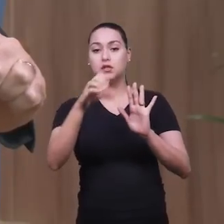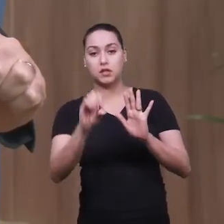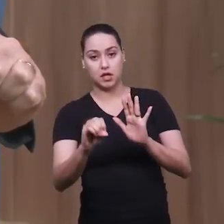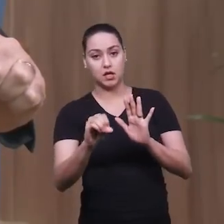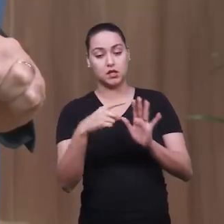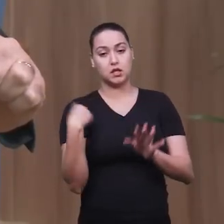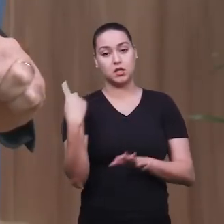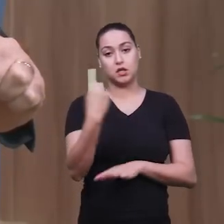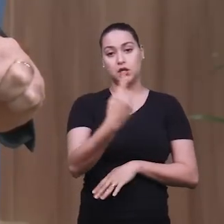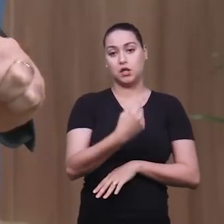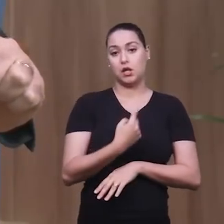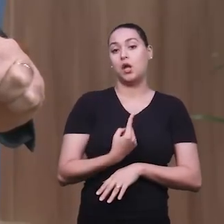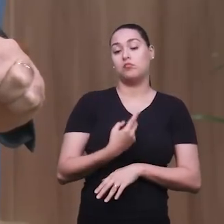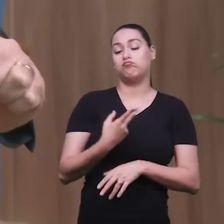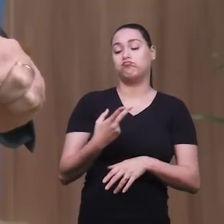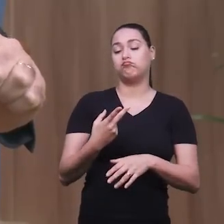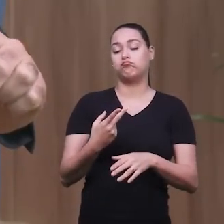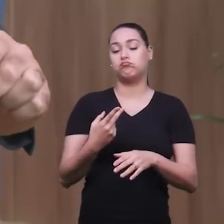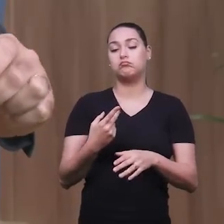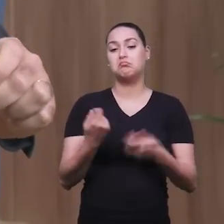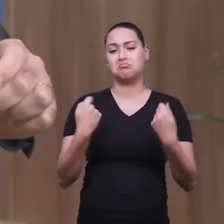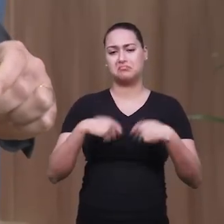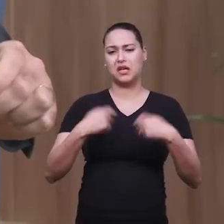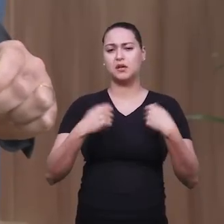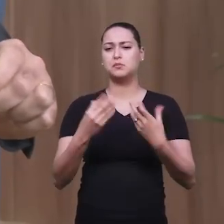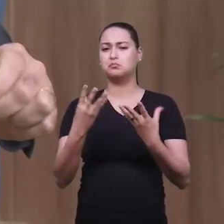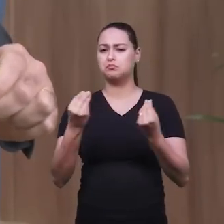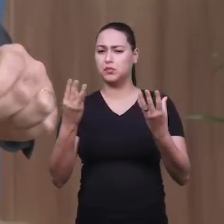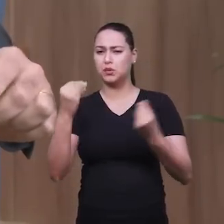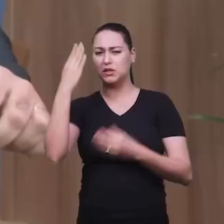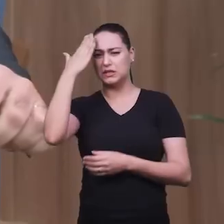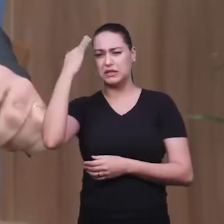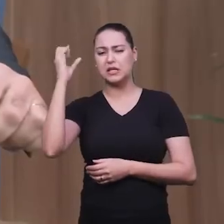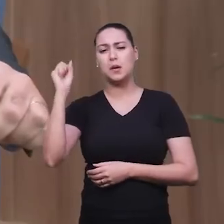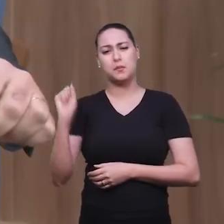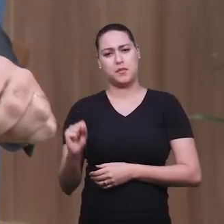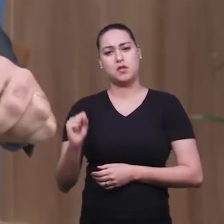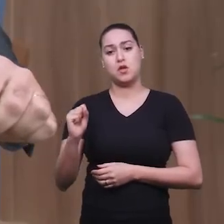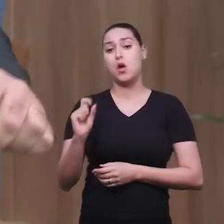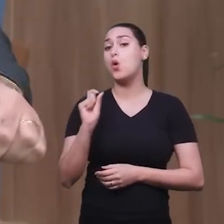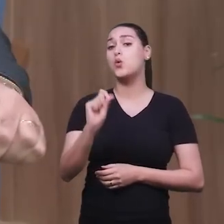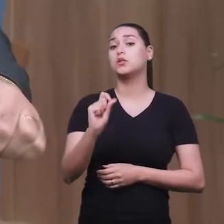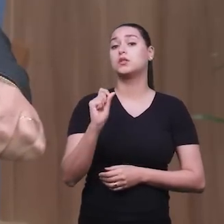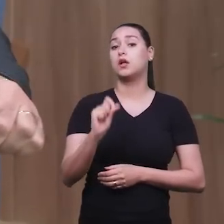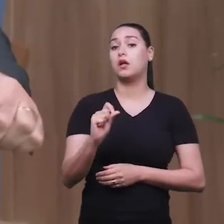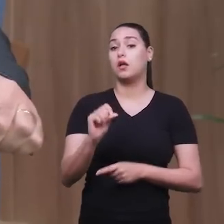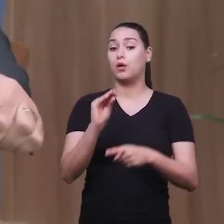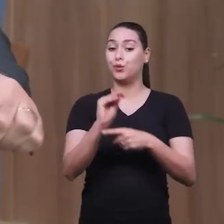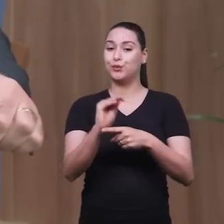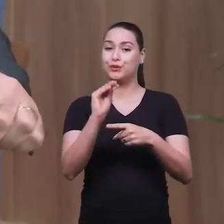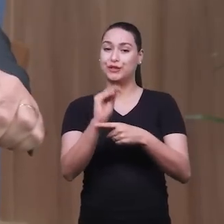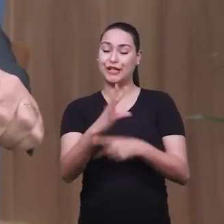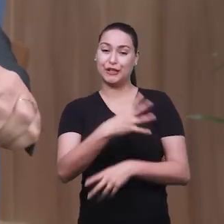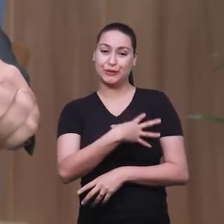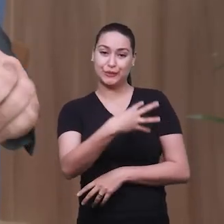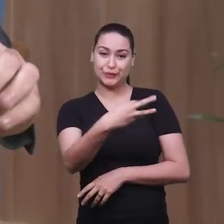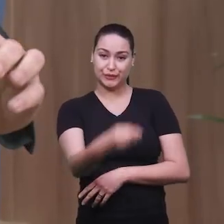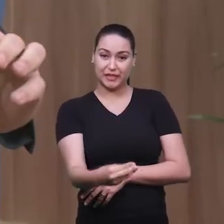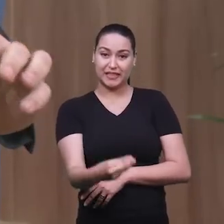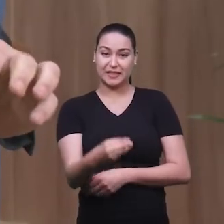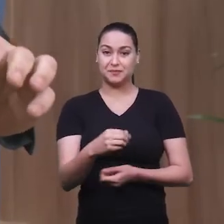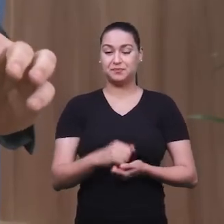capítulo 9, verso 10. E um dos aspectos da nossa vida, no qual precisamos de muita sabedoria, é